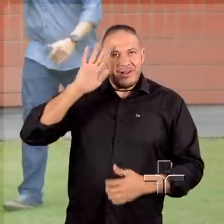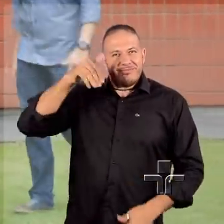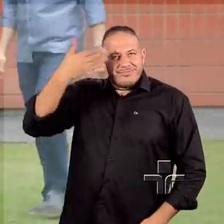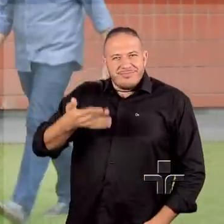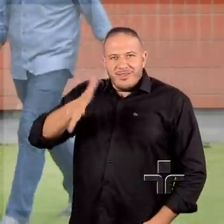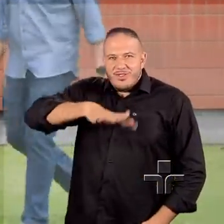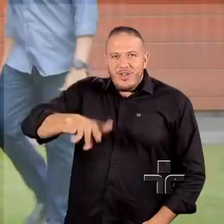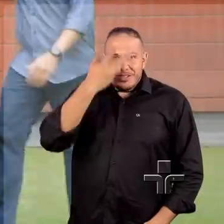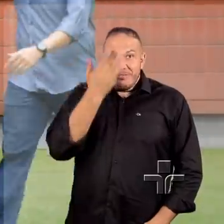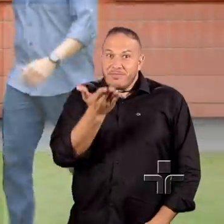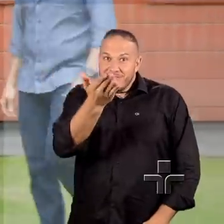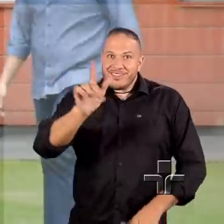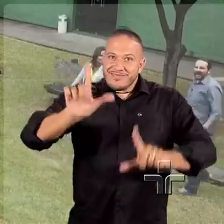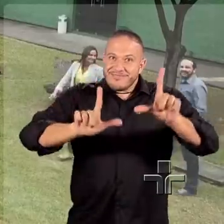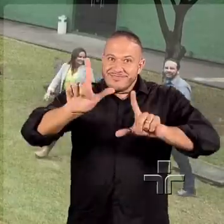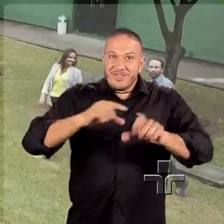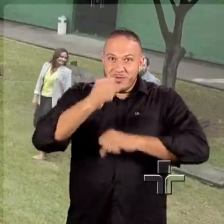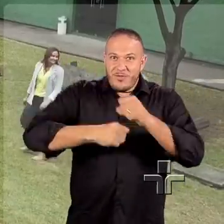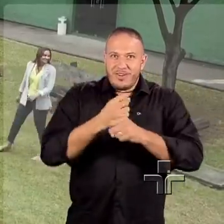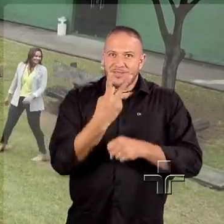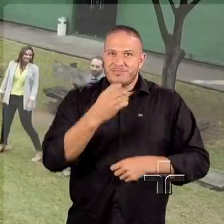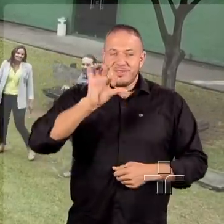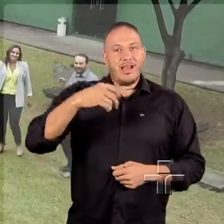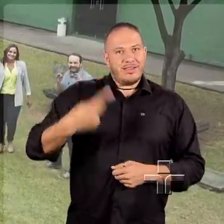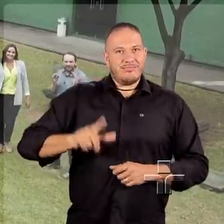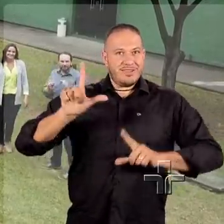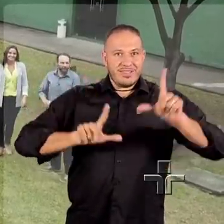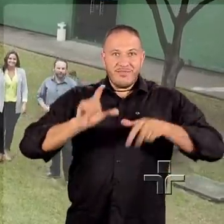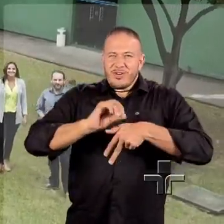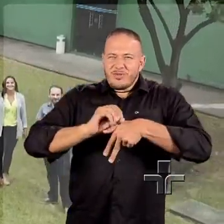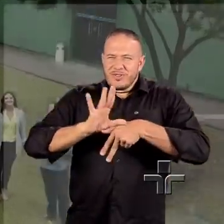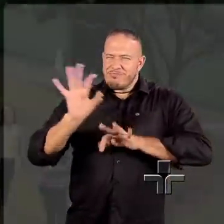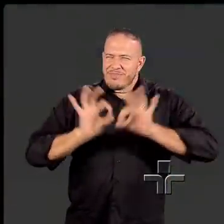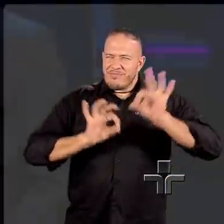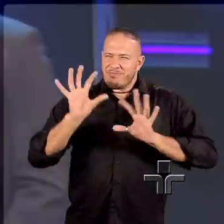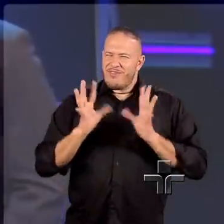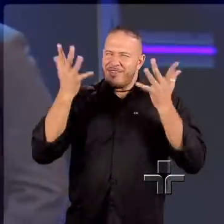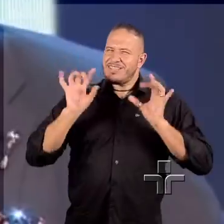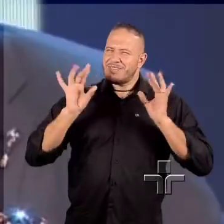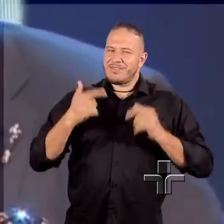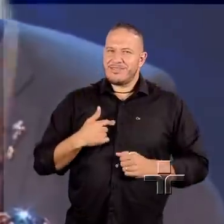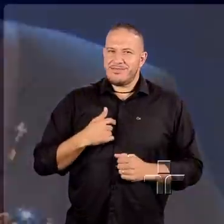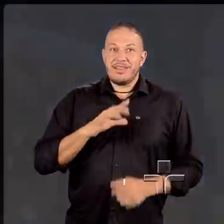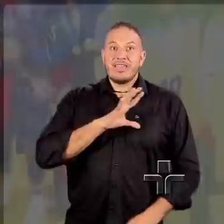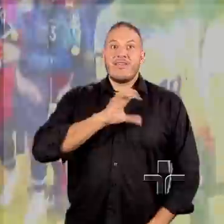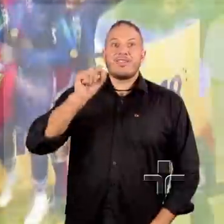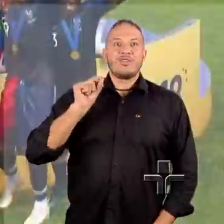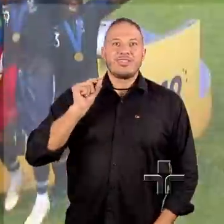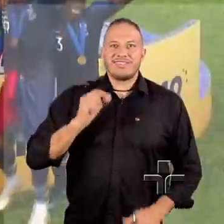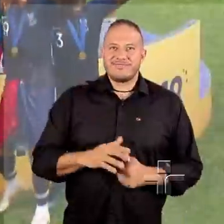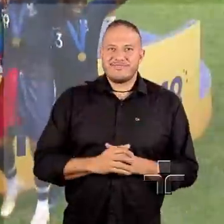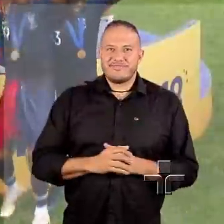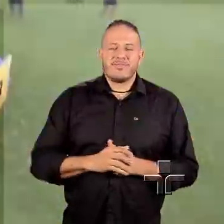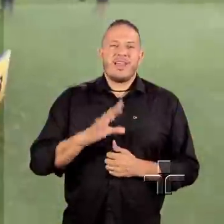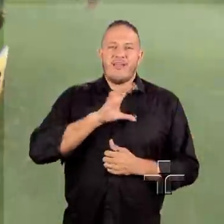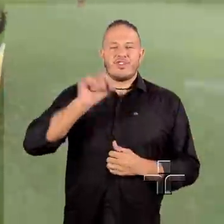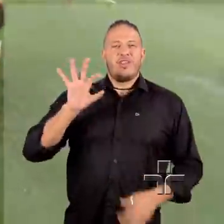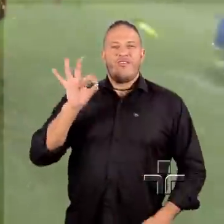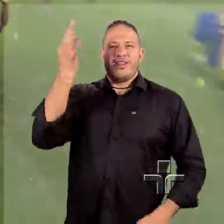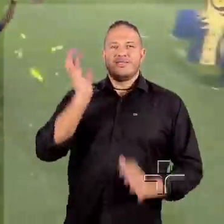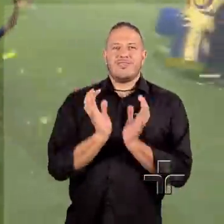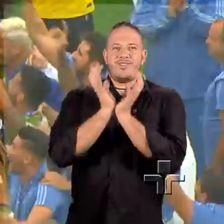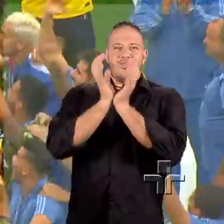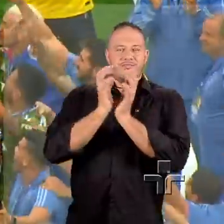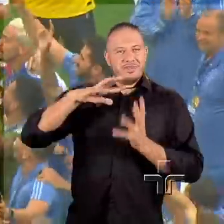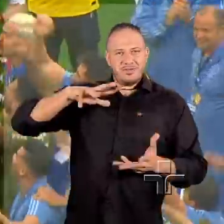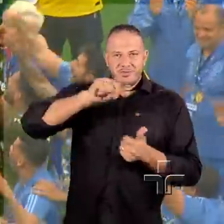nosso telespectador em 2019, a TV Cultura preparou uma festa muito especial. E a vencedora é... a vitória da França na Copa do